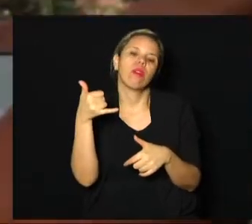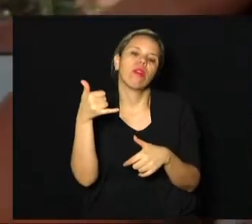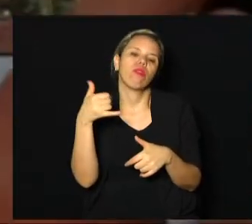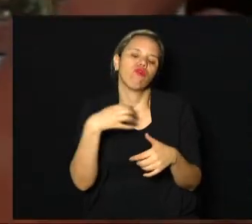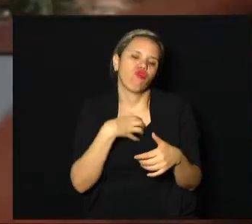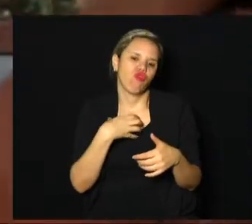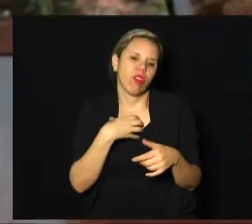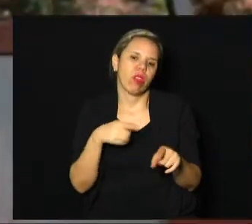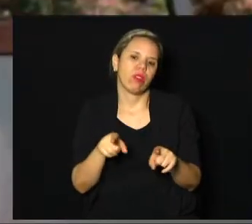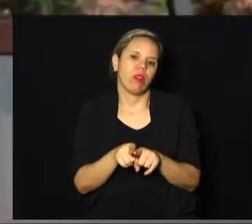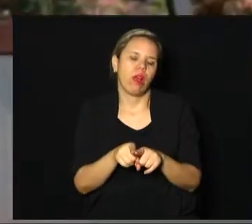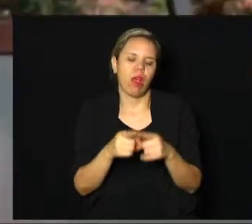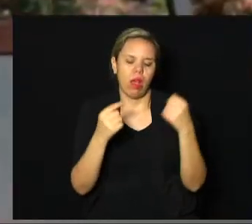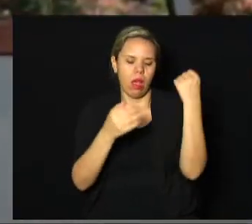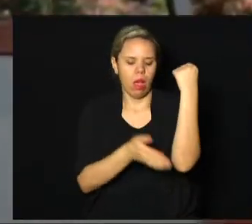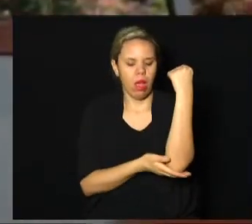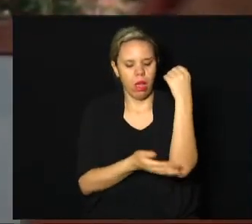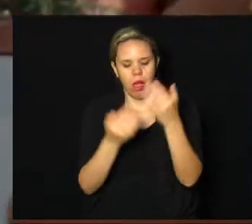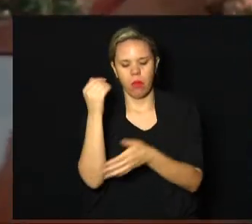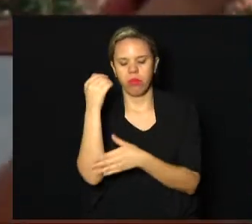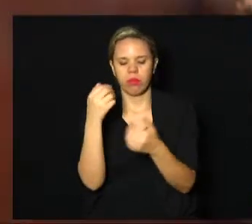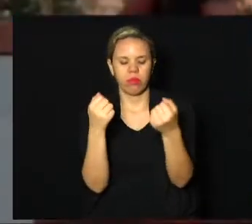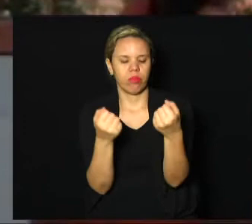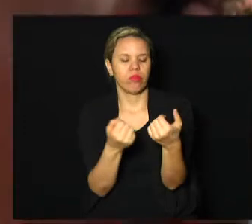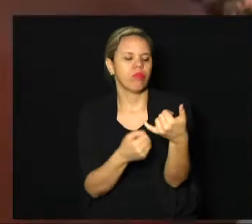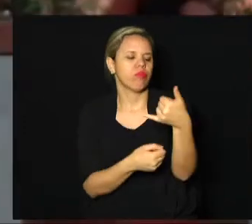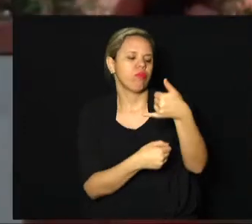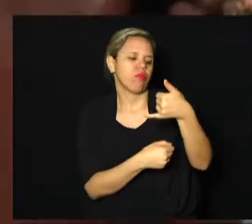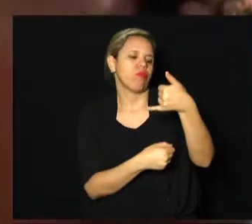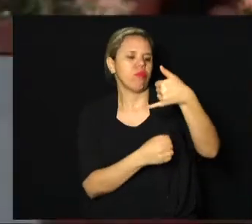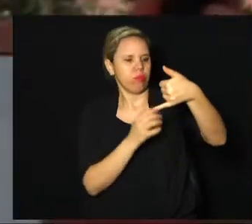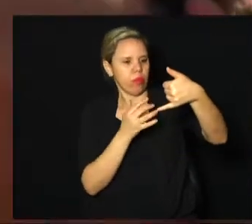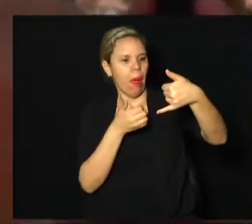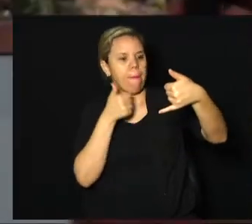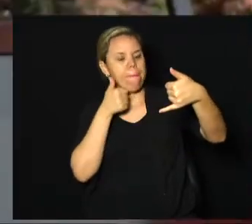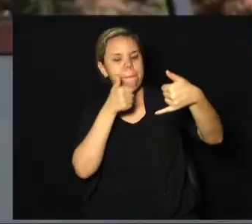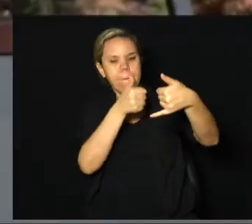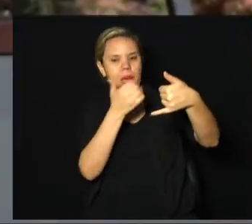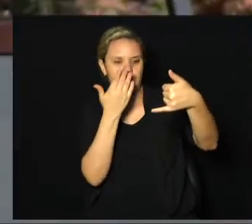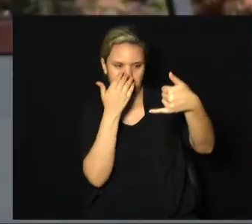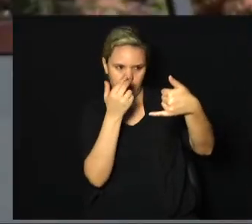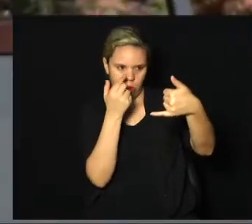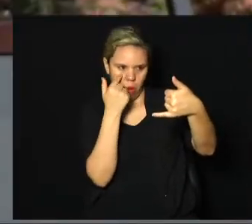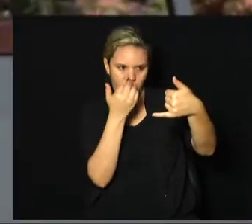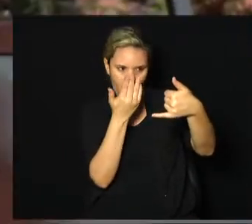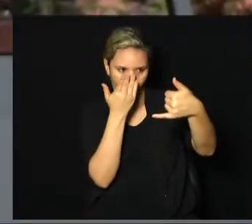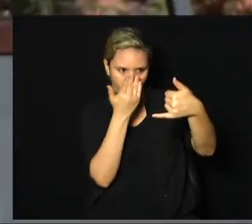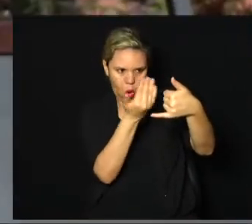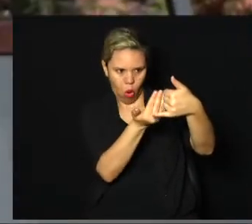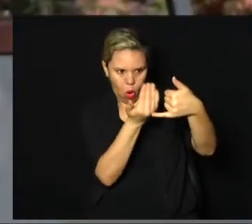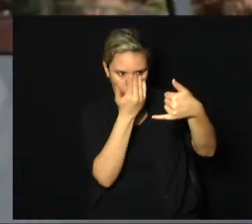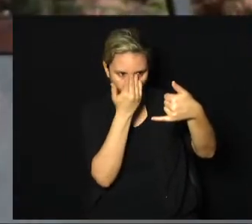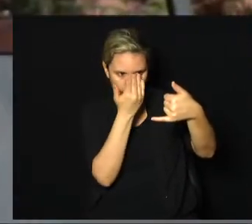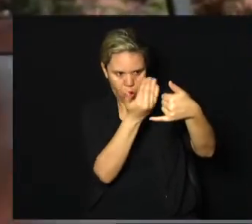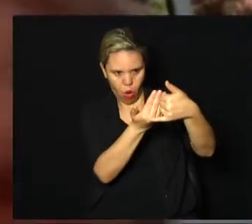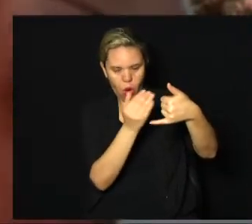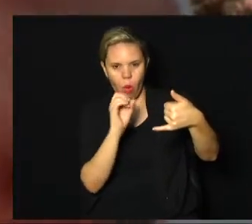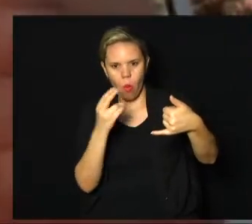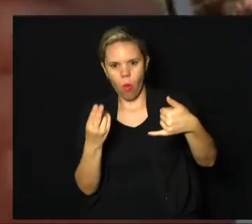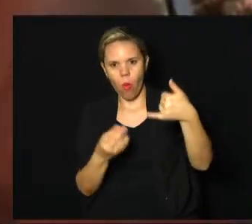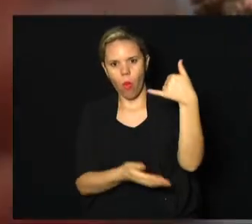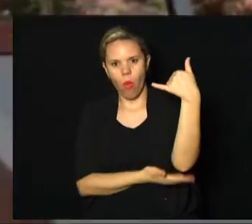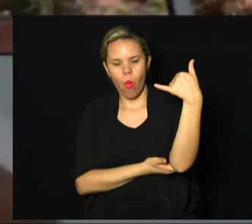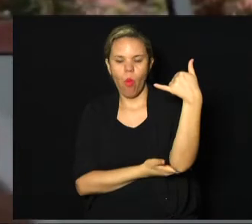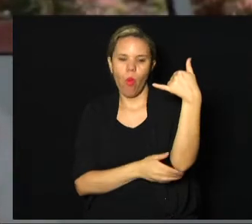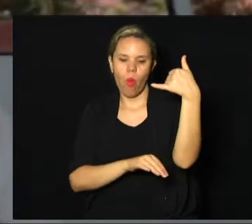jeito talvez é apoiar e deixar a tela do celular na altura do seu olho. Então, ou usar um apoio de cotovelo